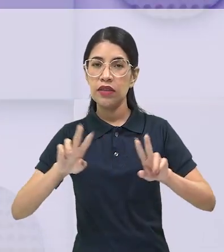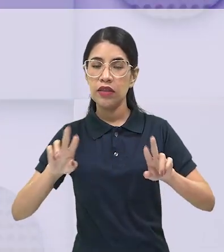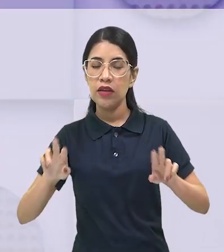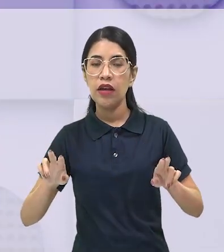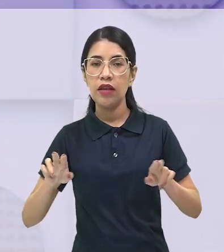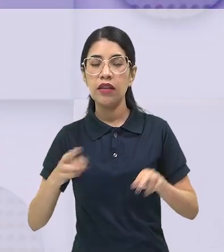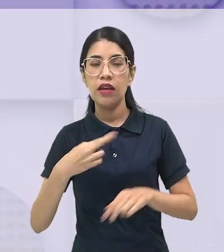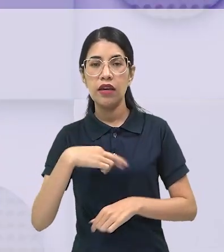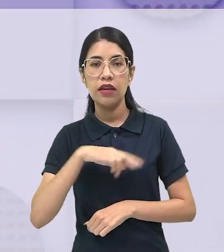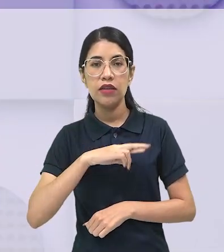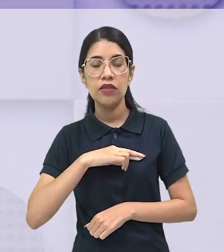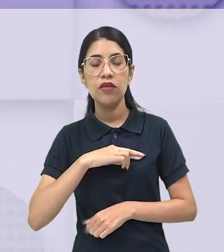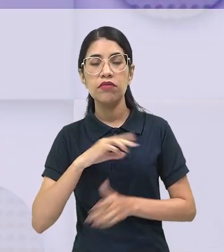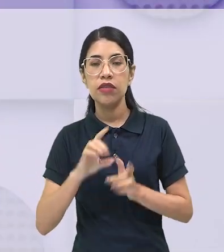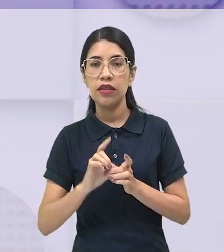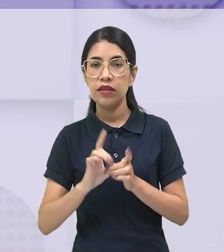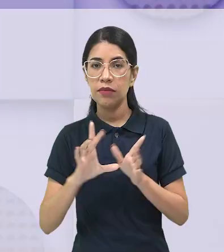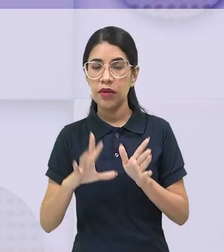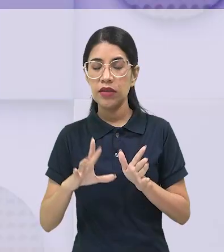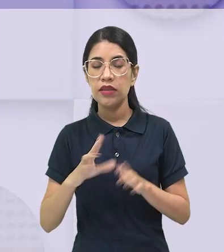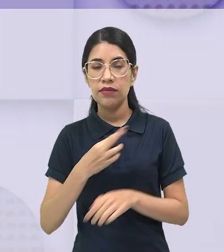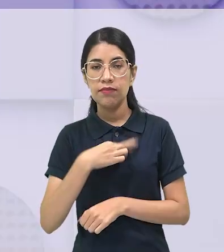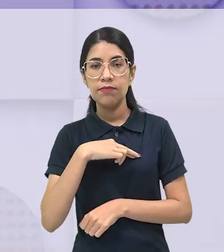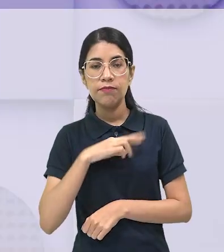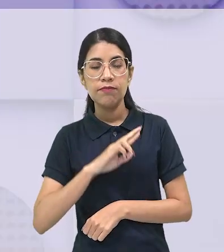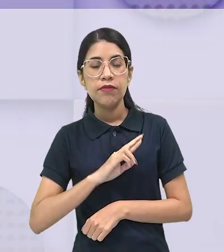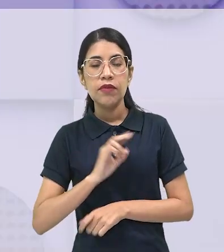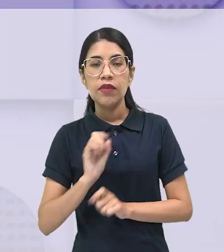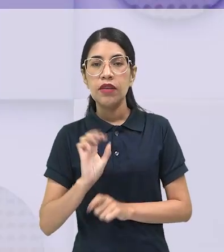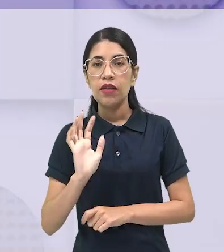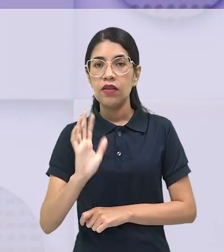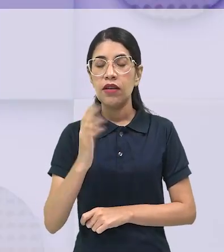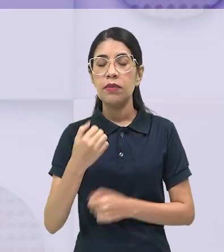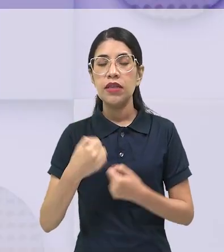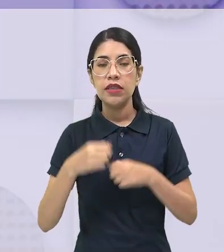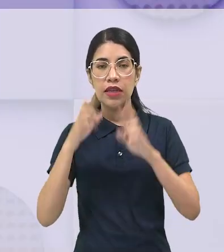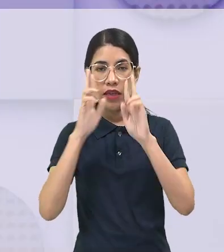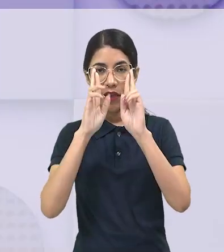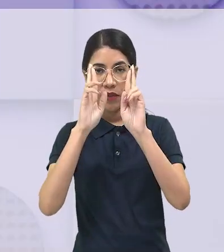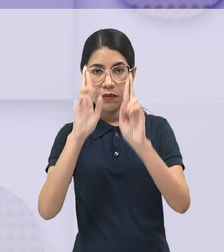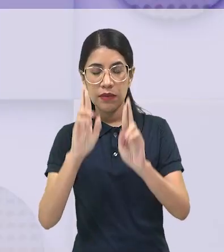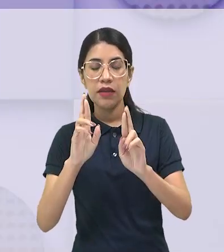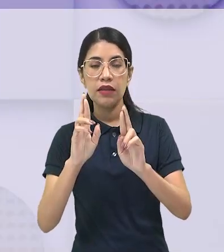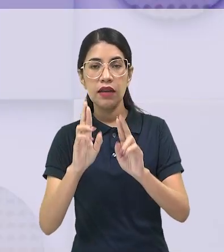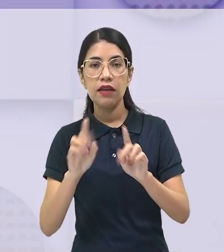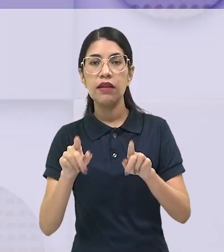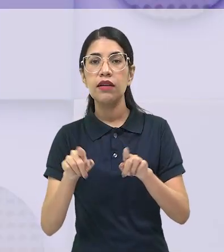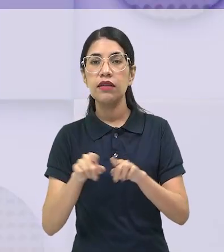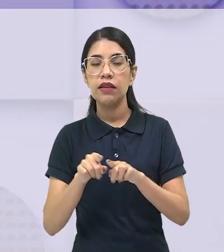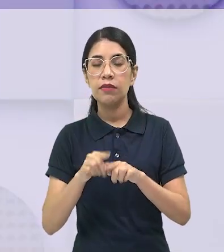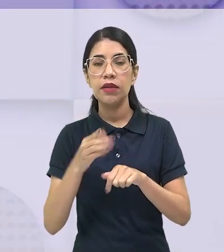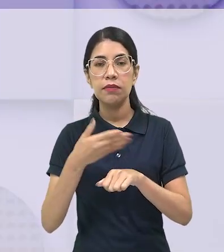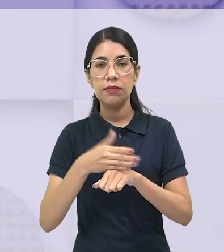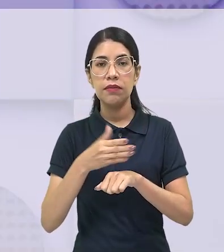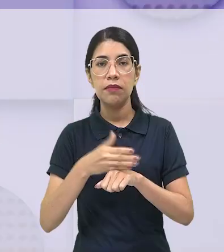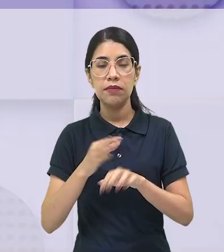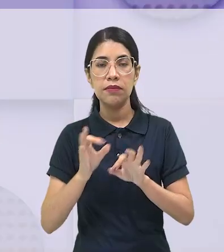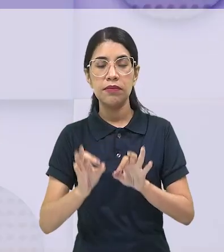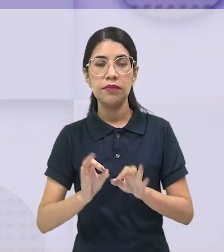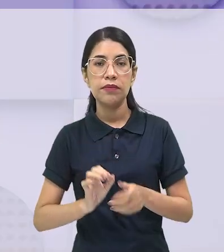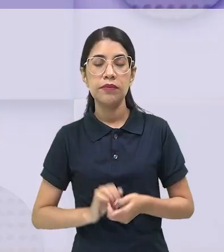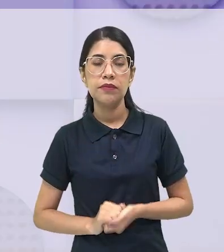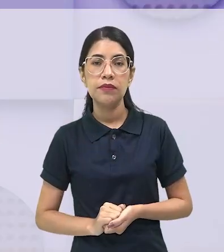essa democracia religiosa, por assim chamar, deve ser respeitada e